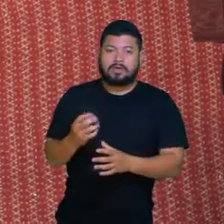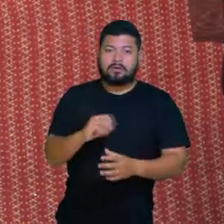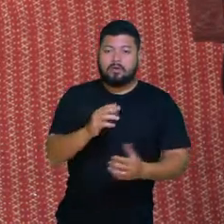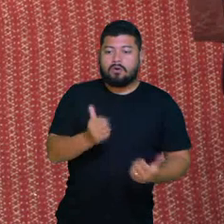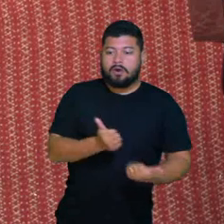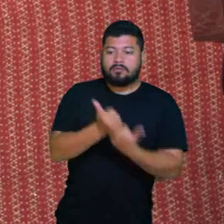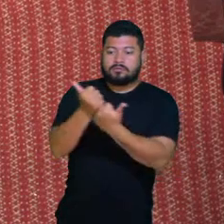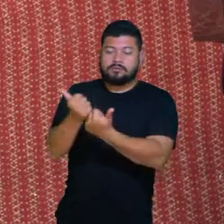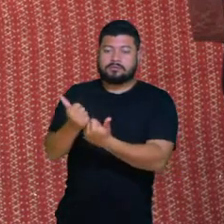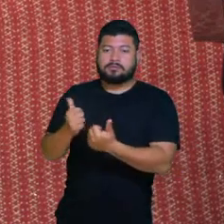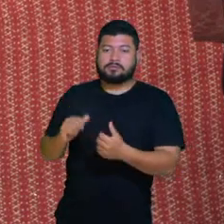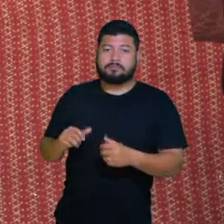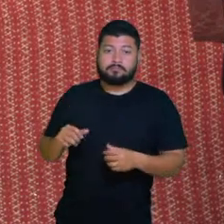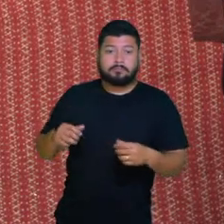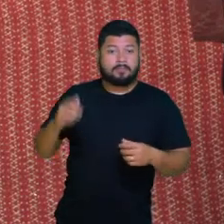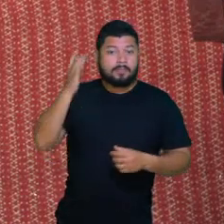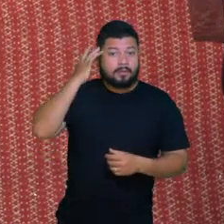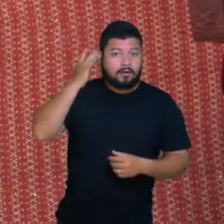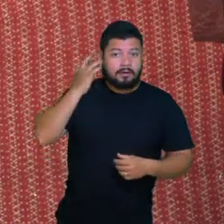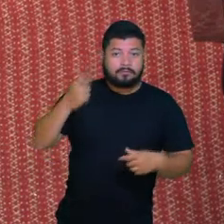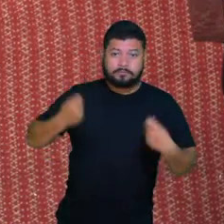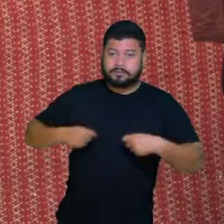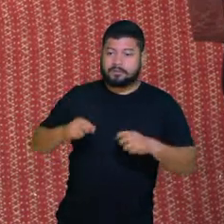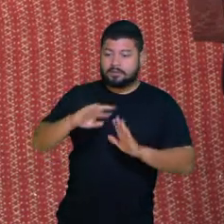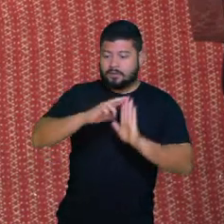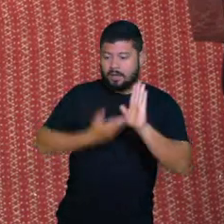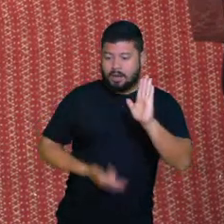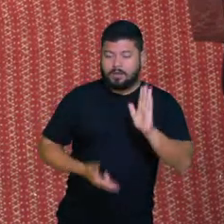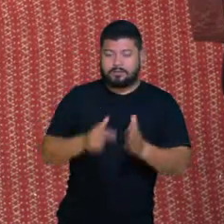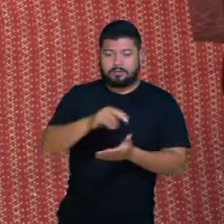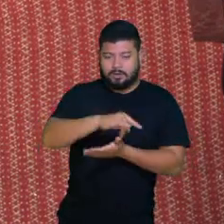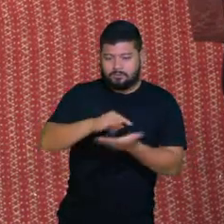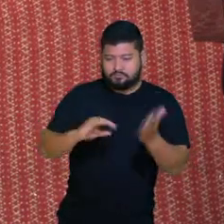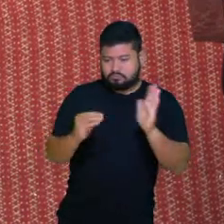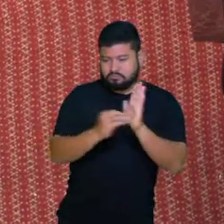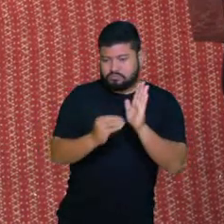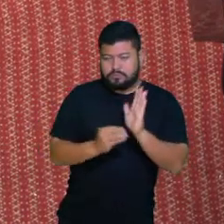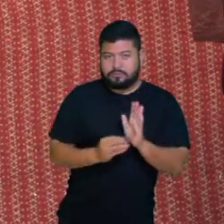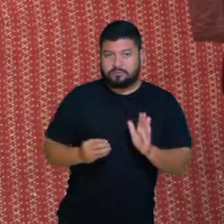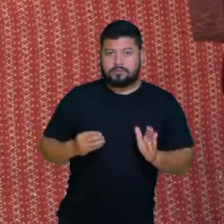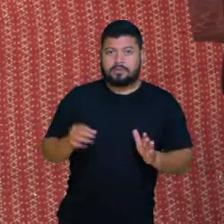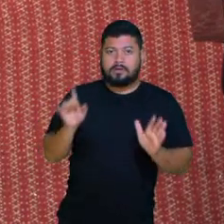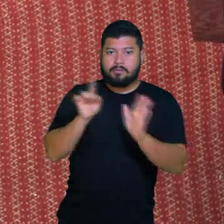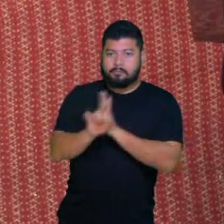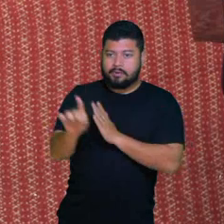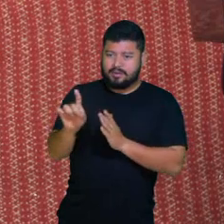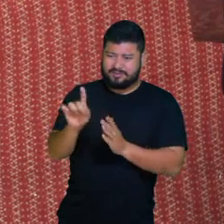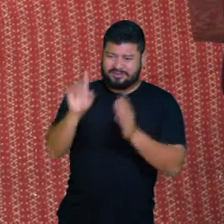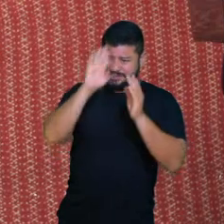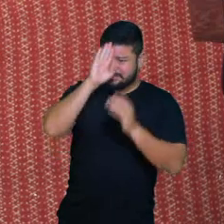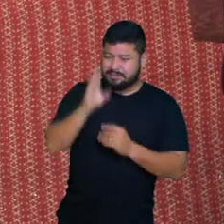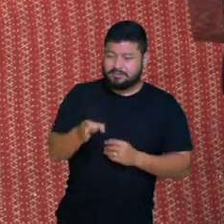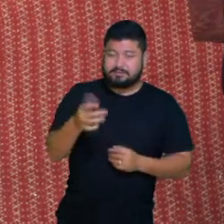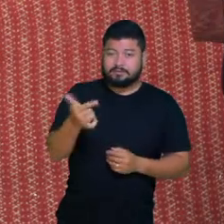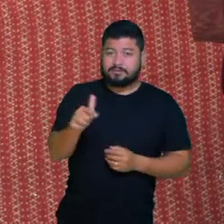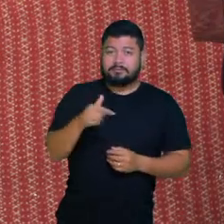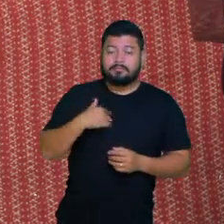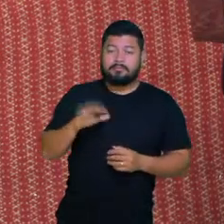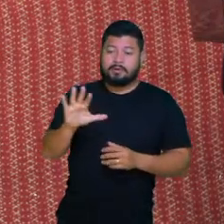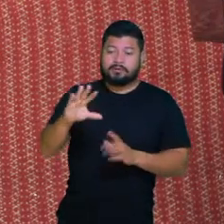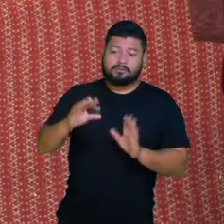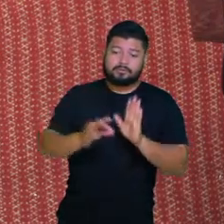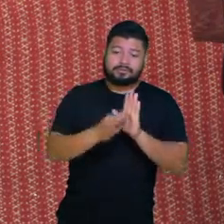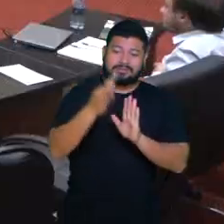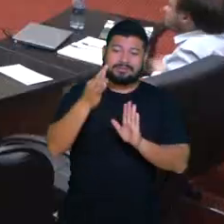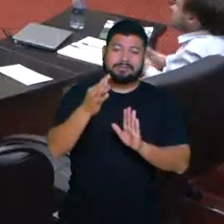gente precisa ter isso também no nosso relatório final desse seminário seria isso não é uma pergunta específica mas um comentário que eu acho importante